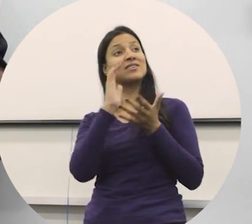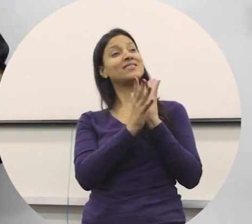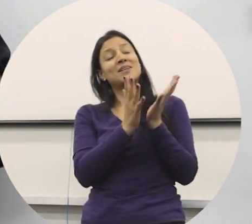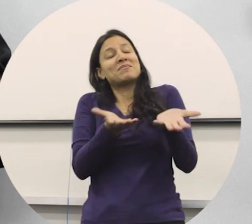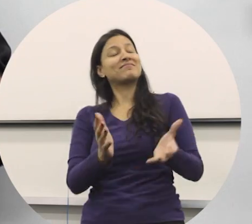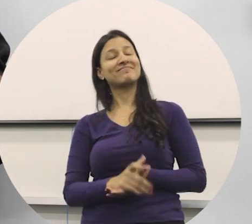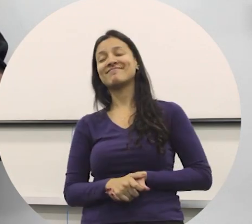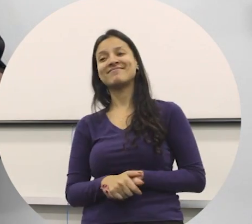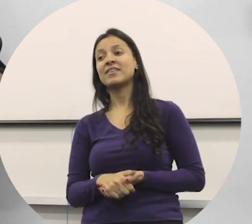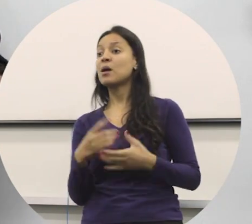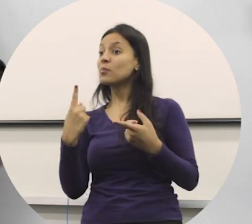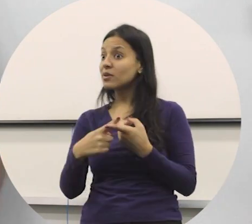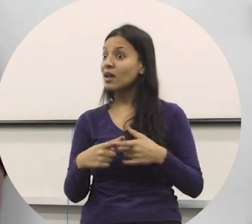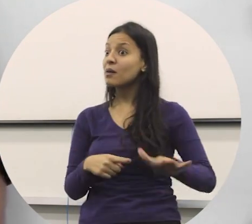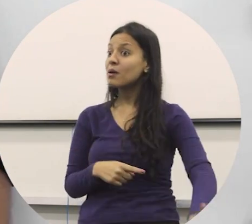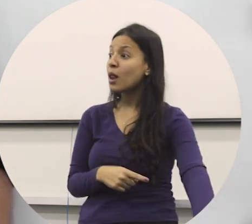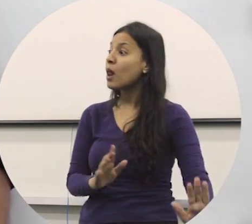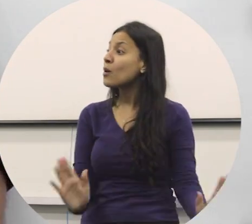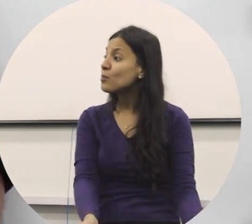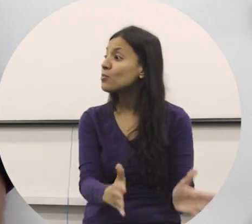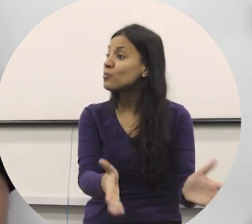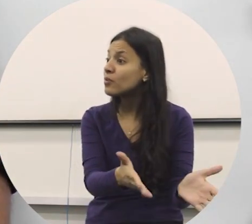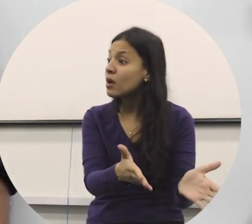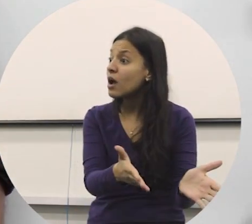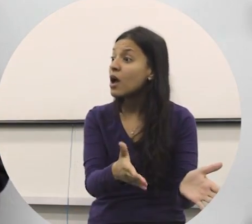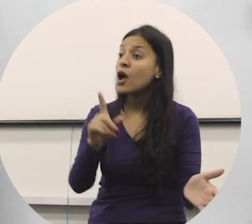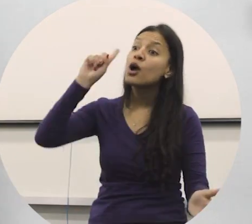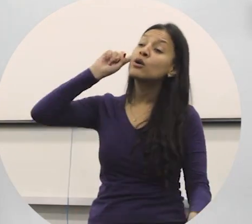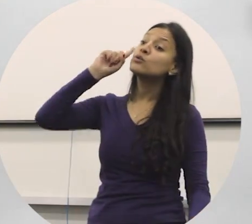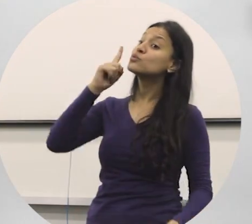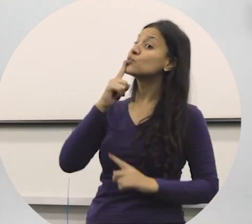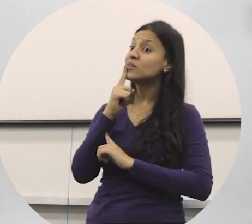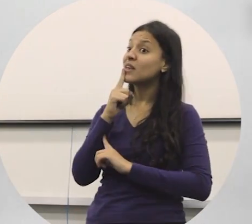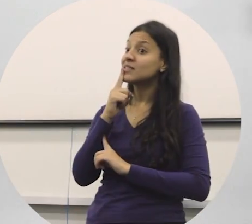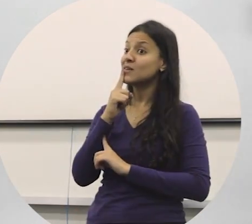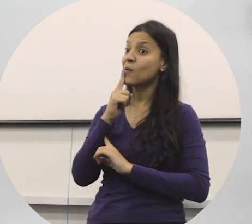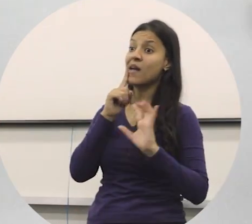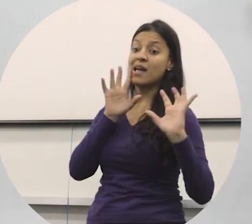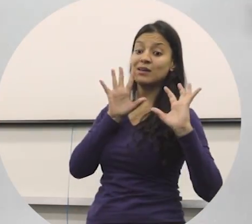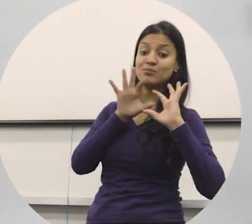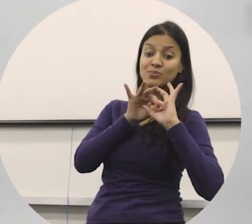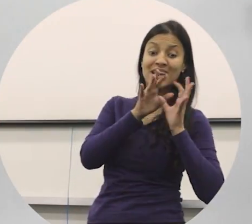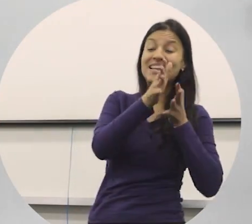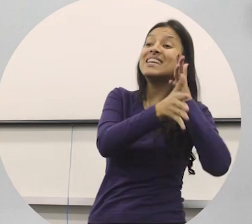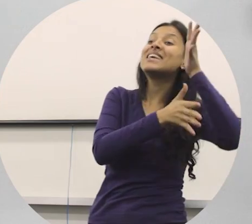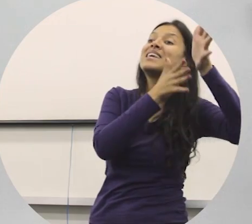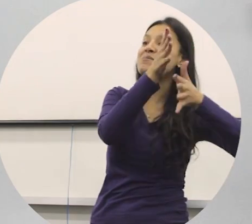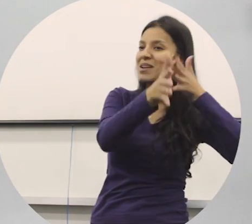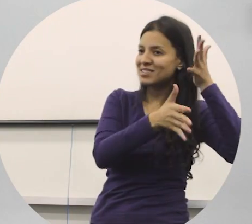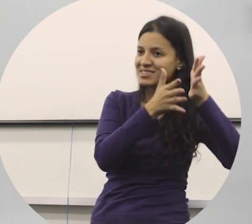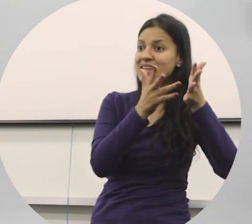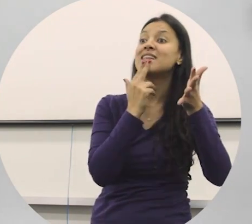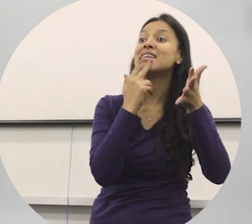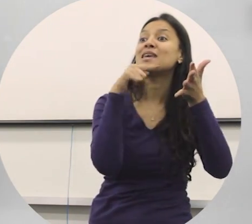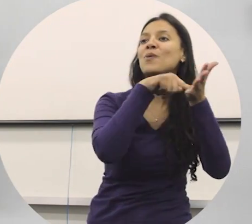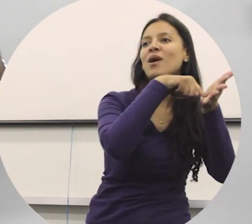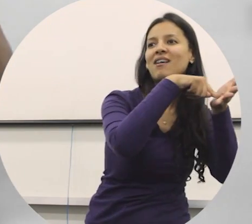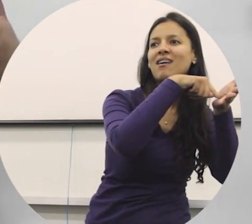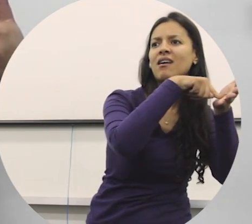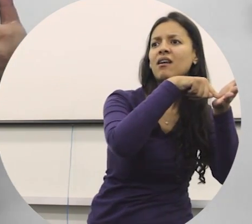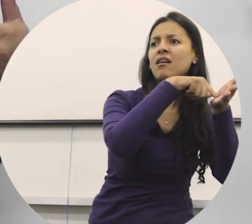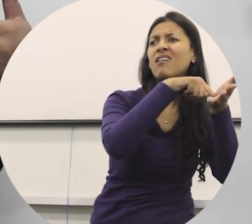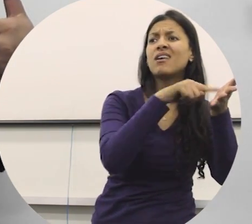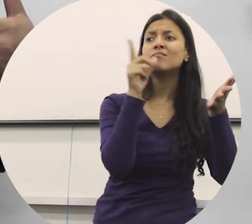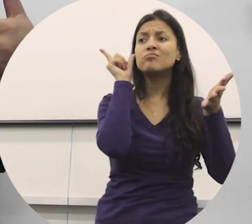foi desde muito cedo estimulado, é que a minha surdez está muito mais vinculada com a relação que eu faço de língua do que com o